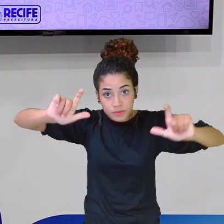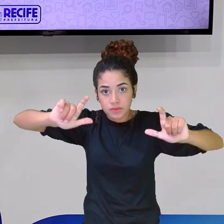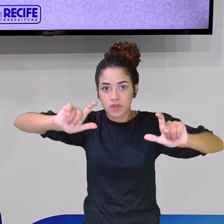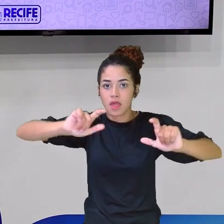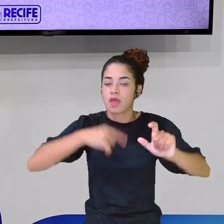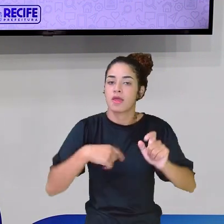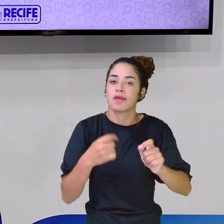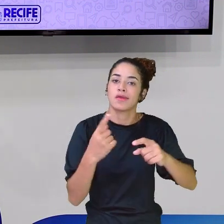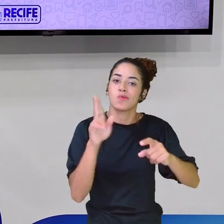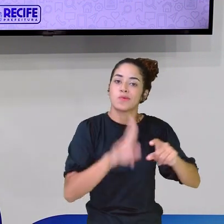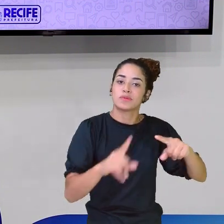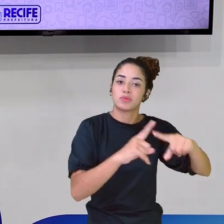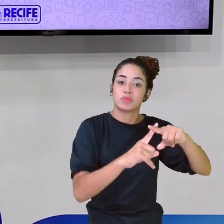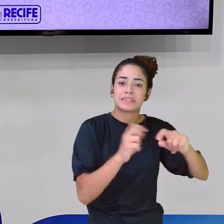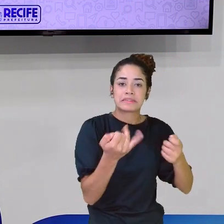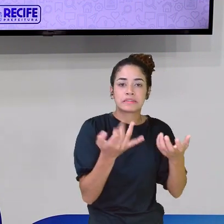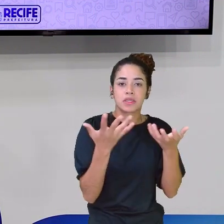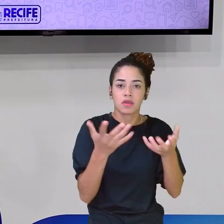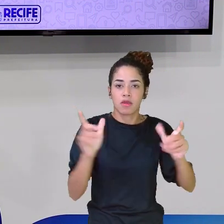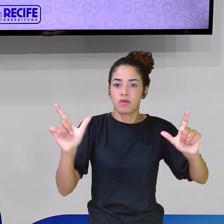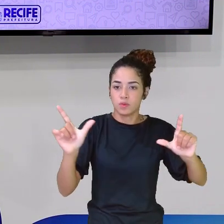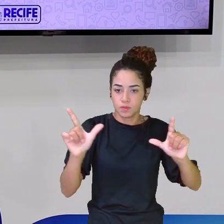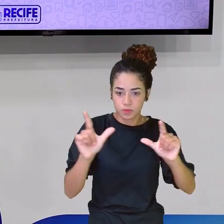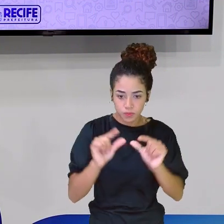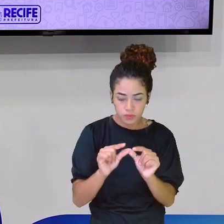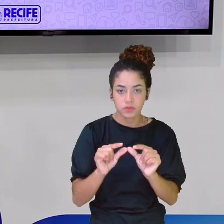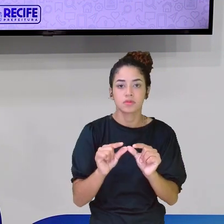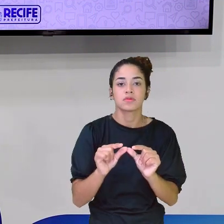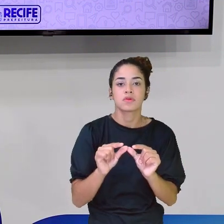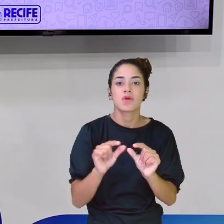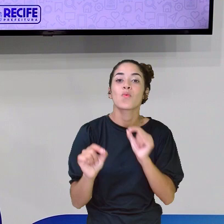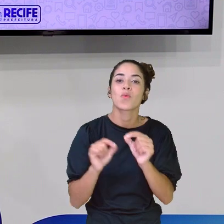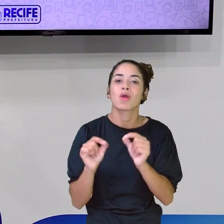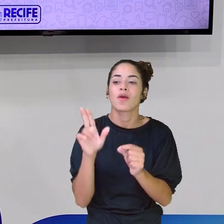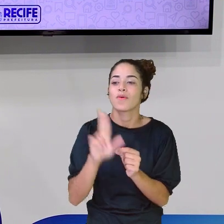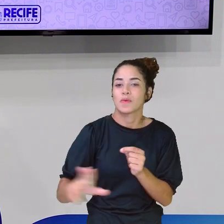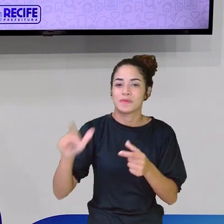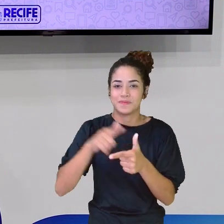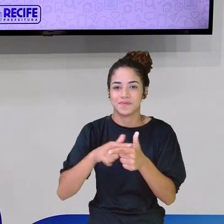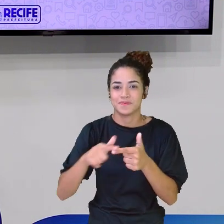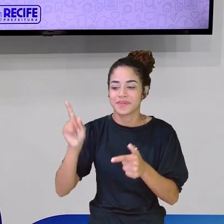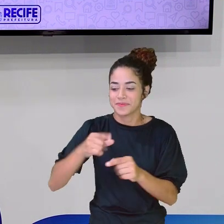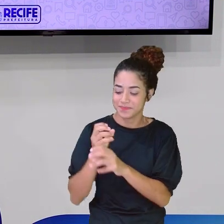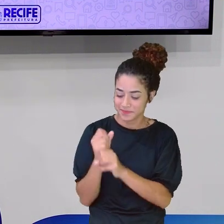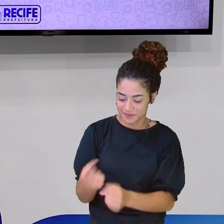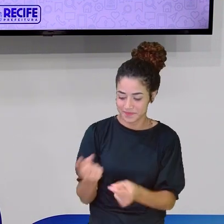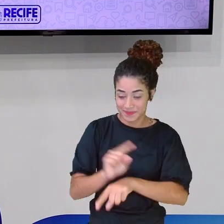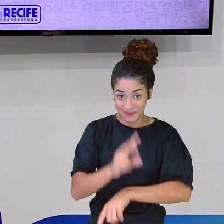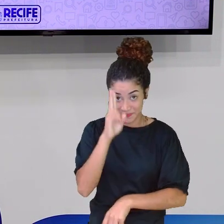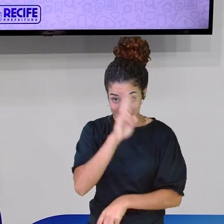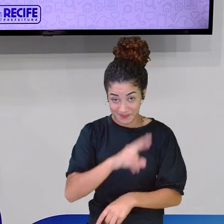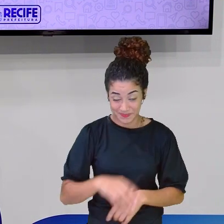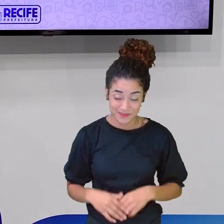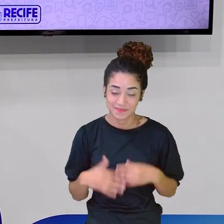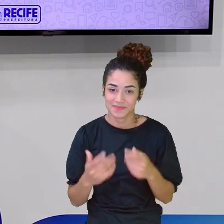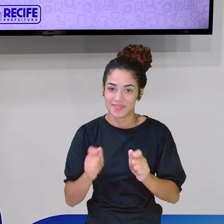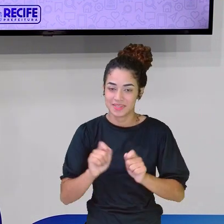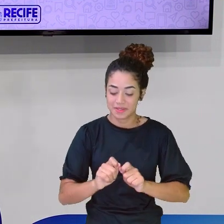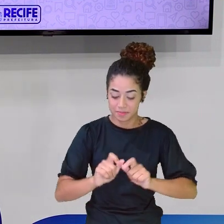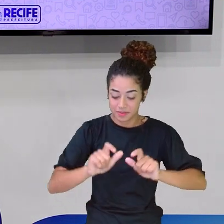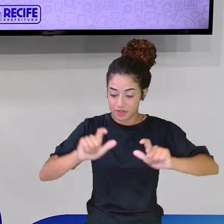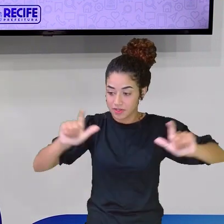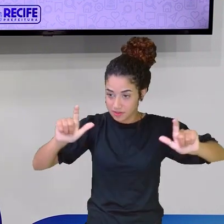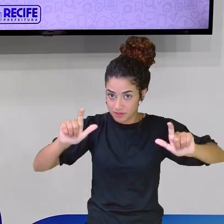que eu quero. Se eu quero reduzir, eu faço uma divisão. Operações inversas, lembram? Ampliação